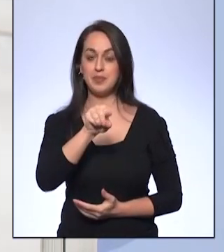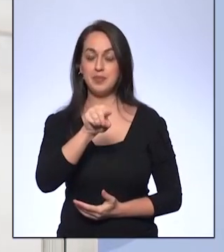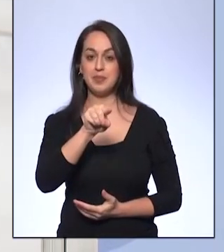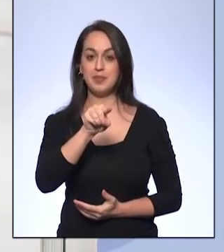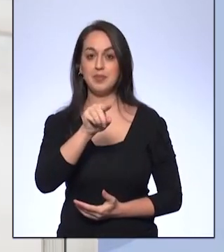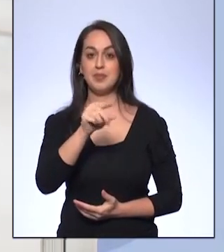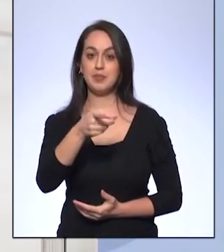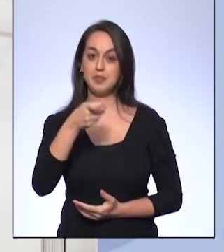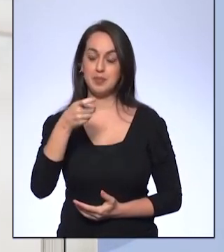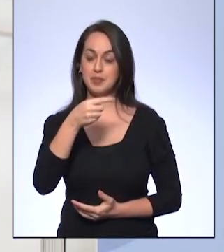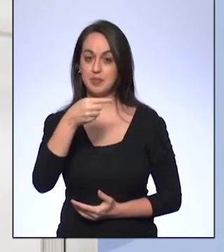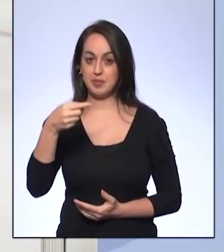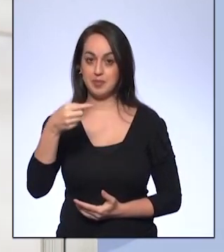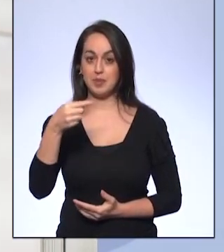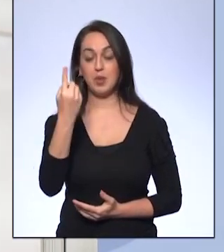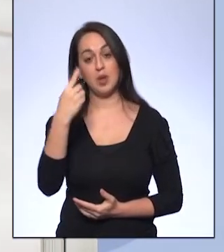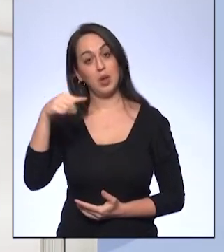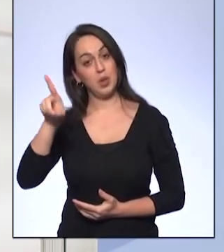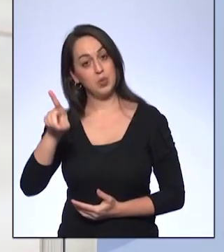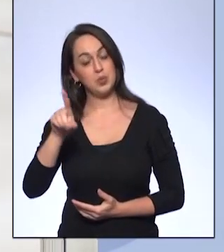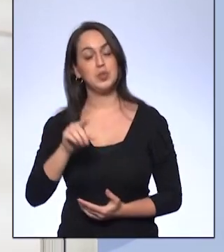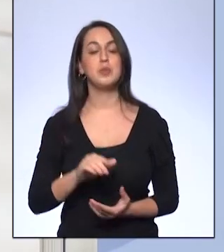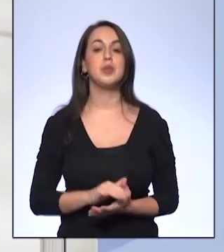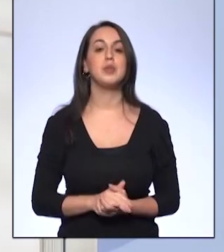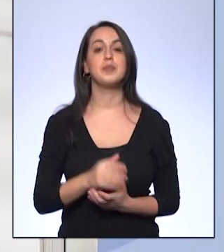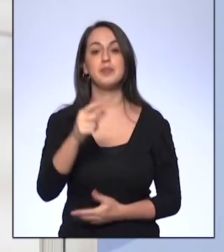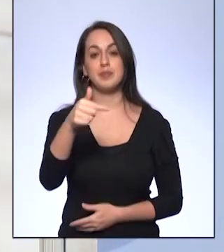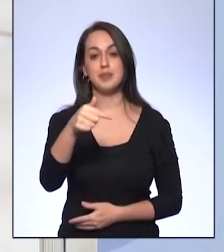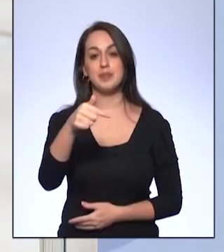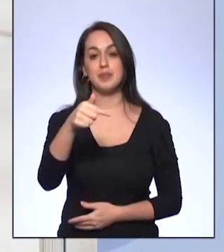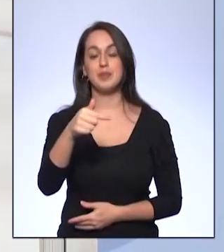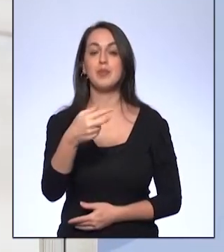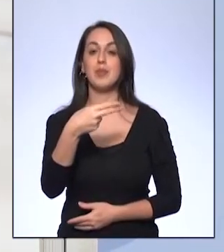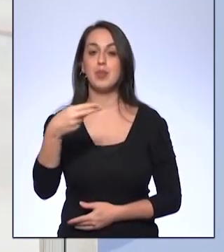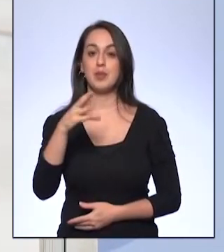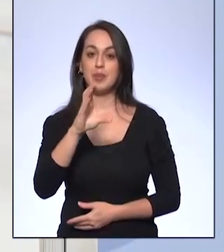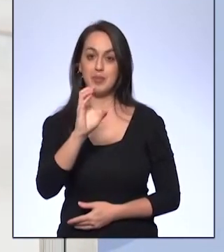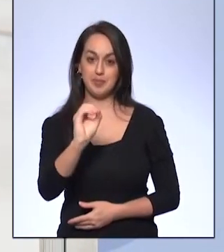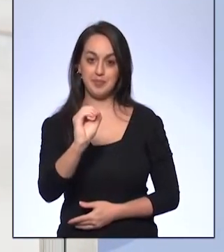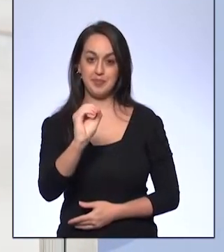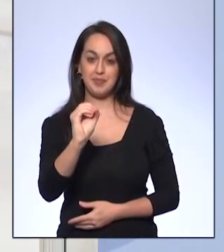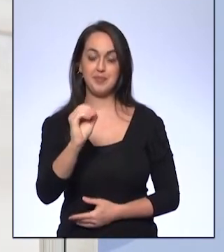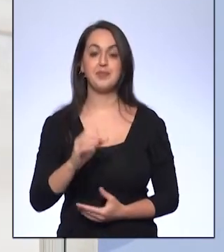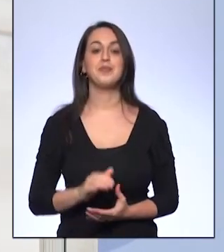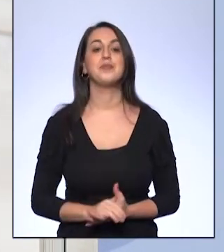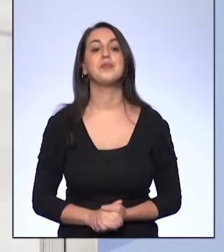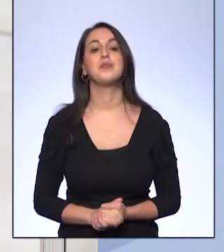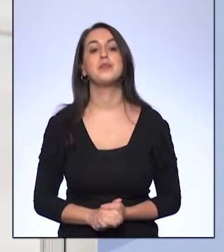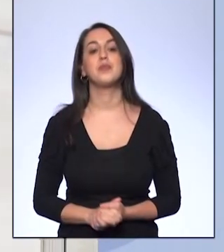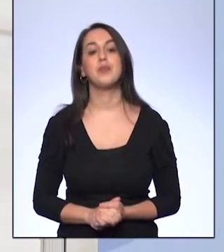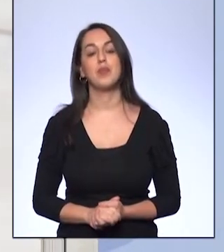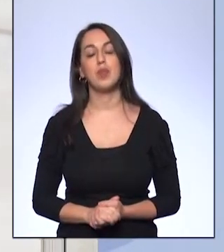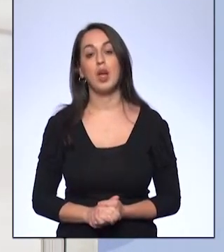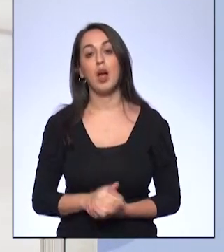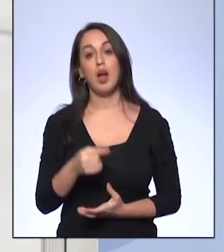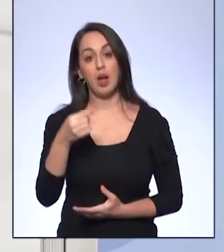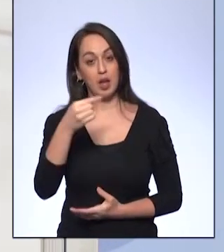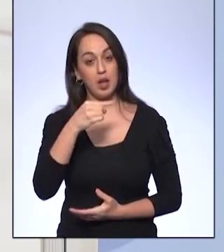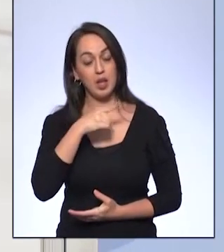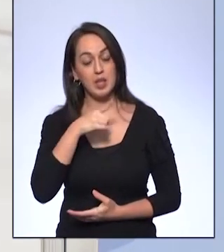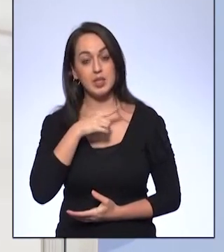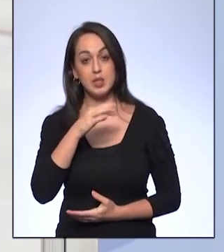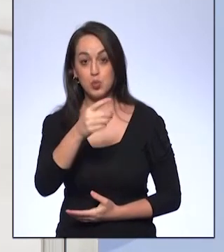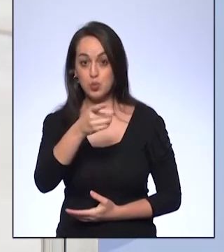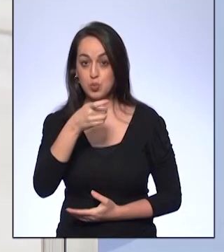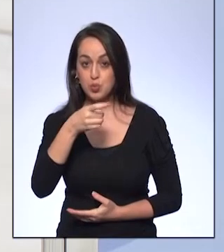vezes x menos, a última raiz, 7, igual a zero. Aqui apareceu o x